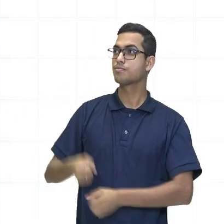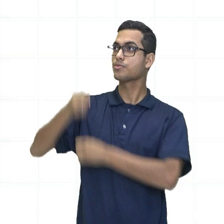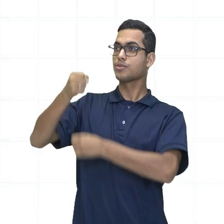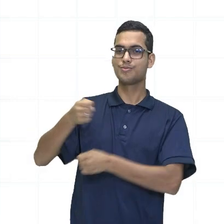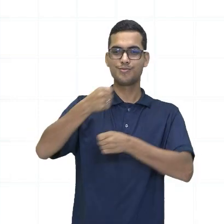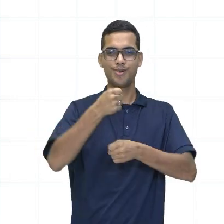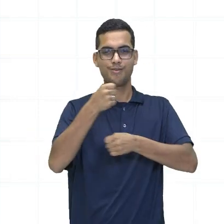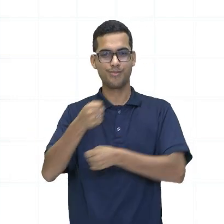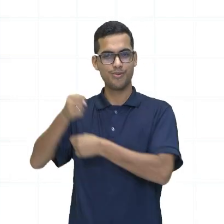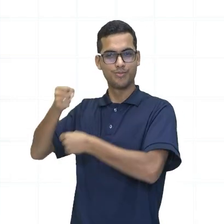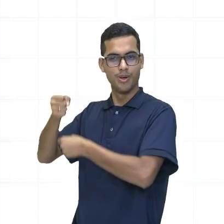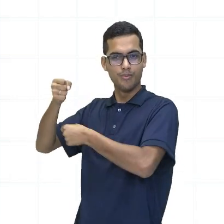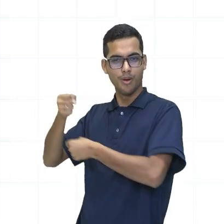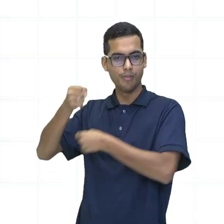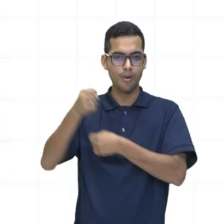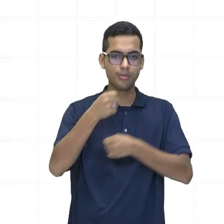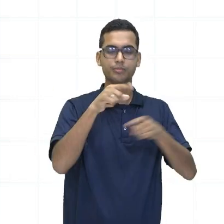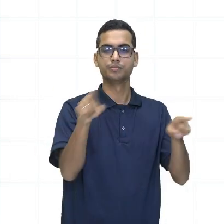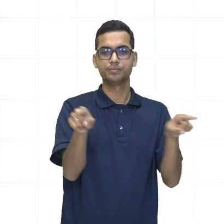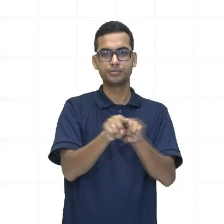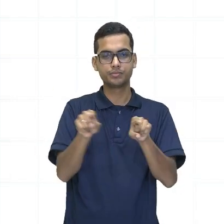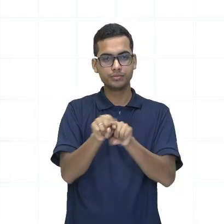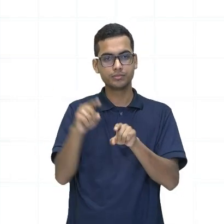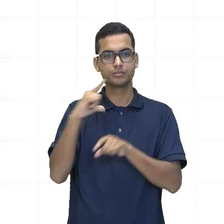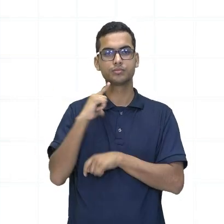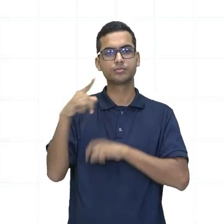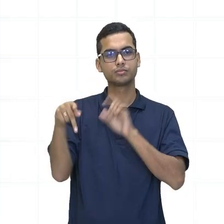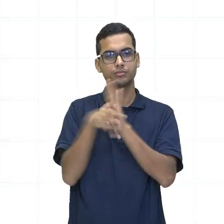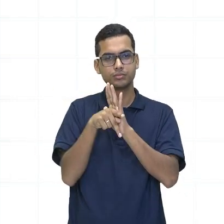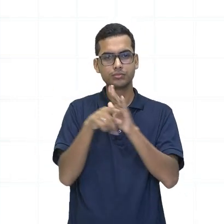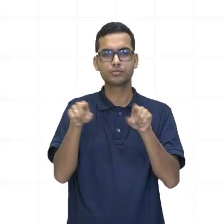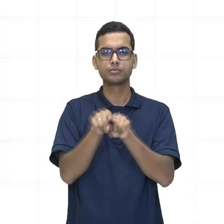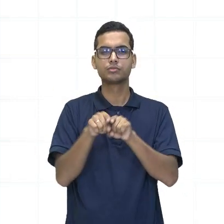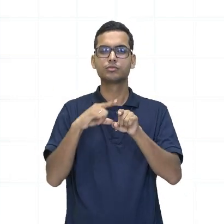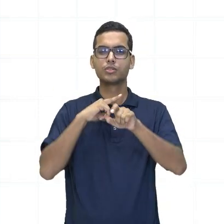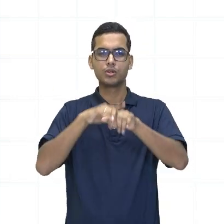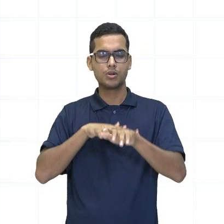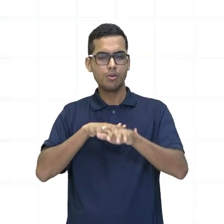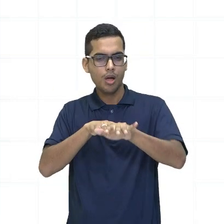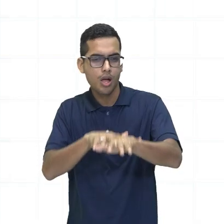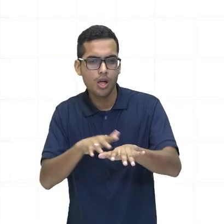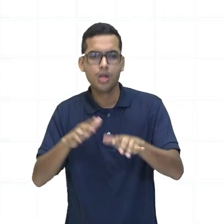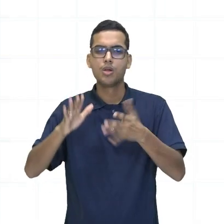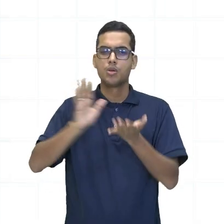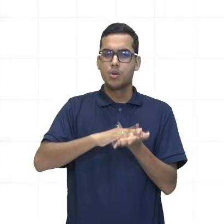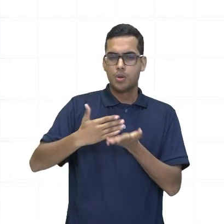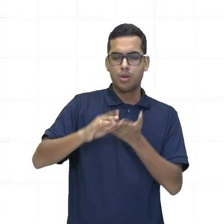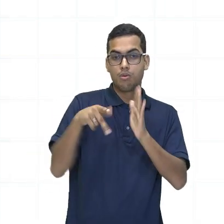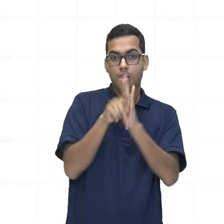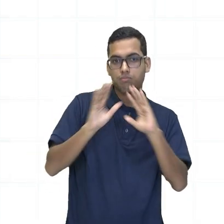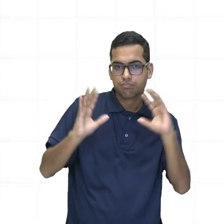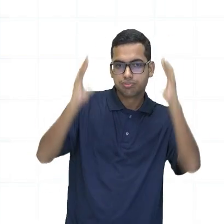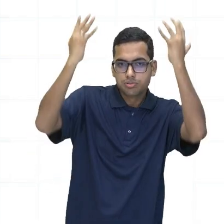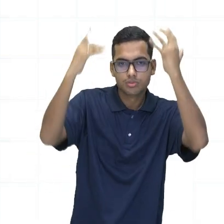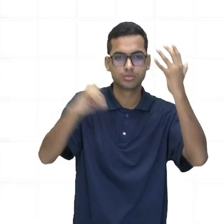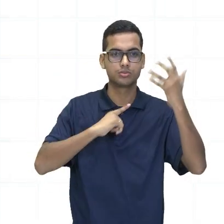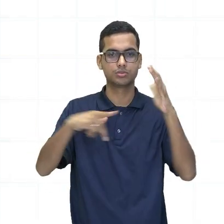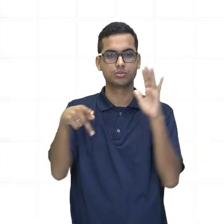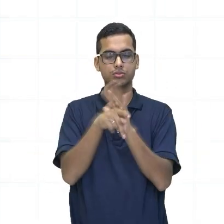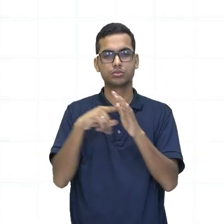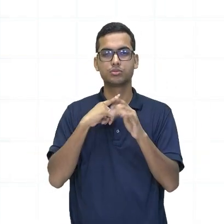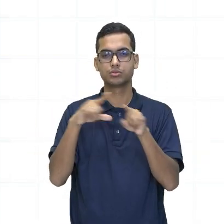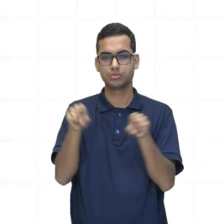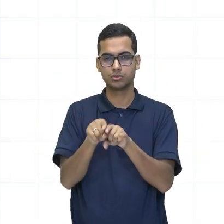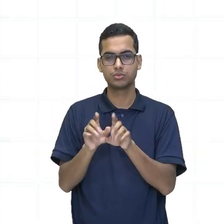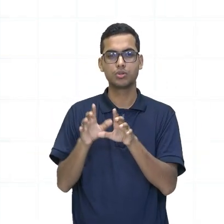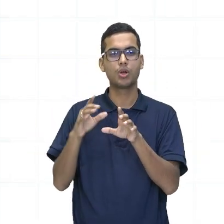durante o carnaval, também chamados de cordões, têm diferentes apresentações. Uma delas são blocos de pau de corda,